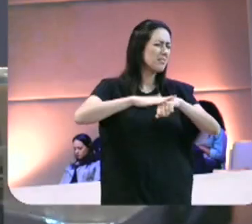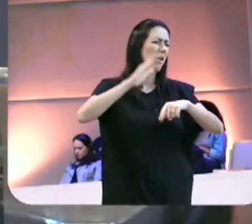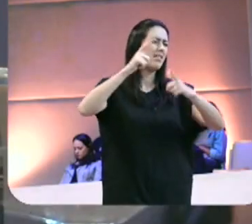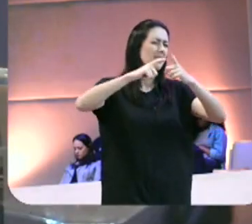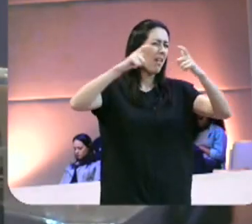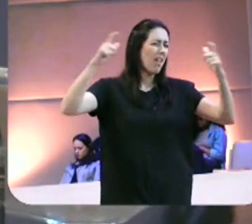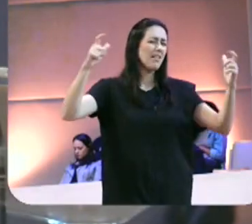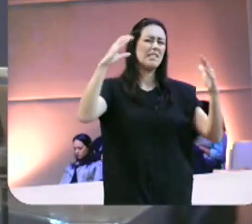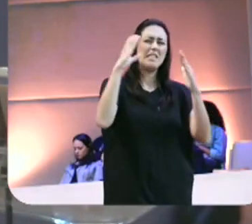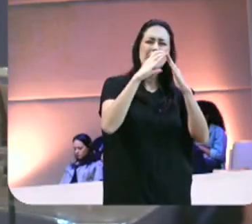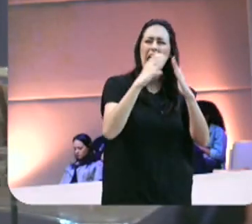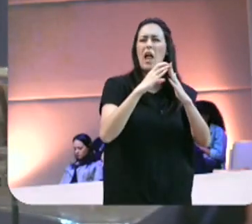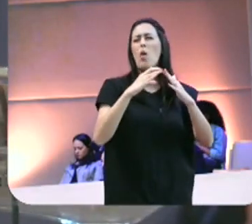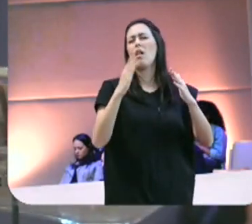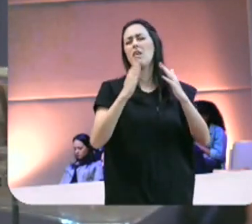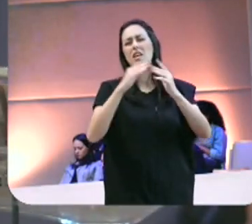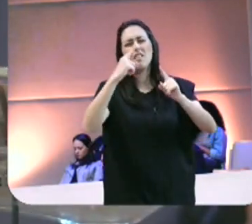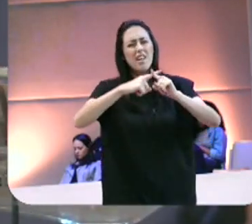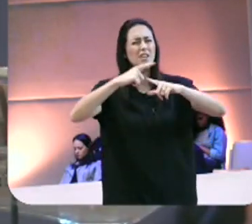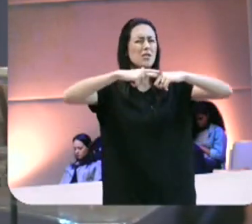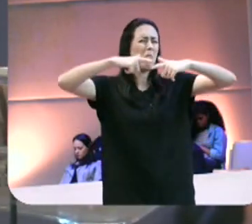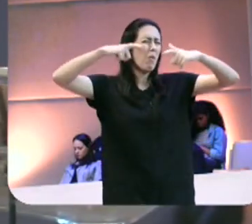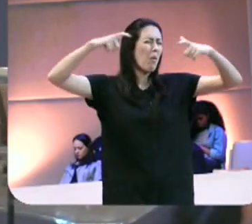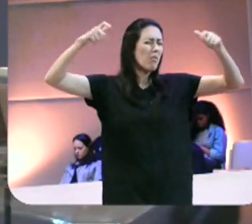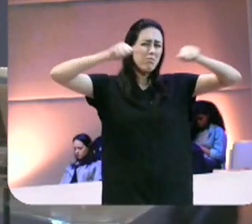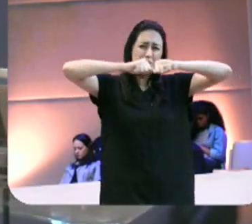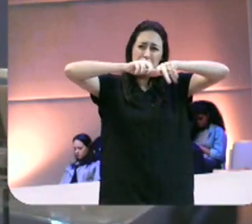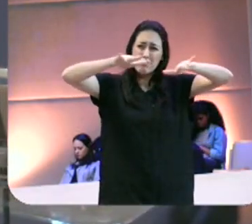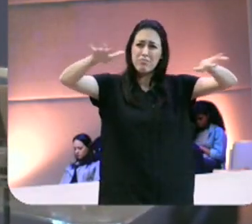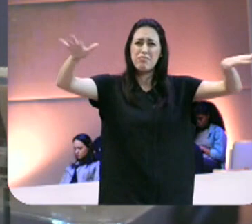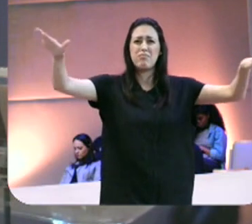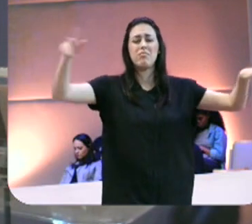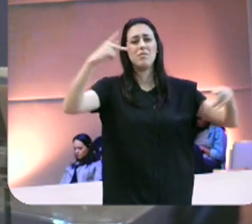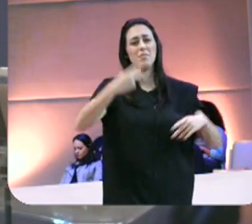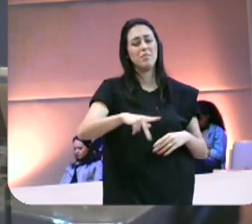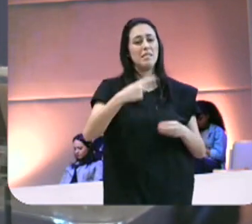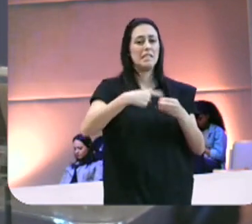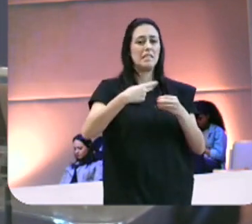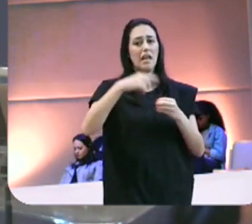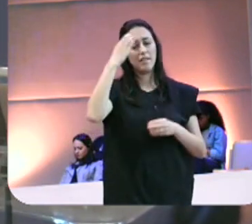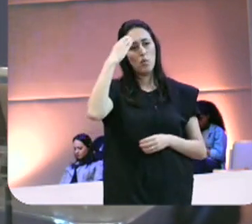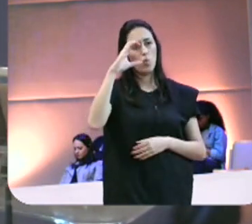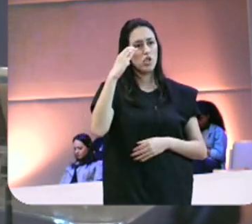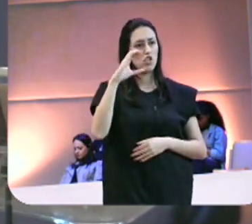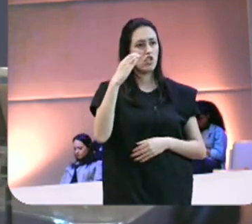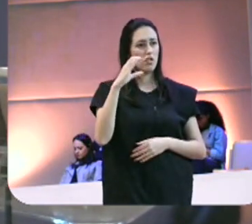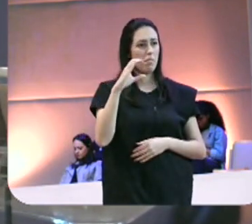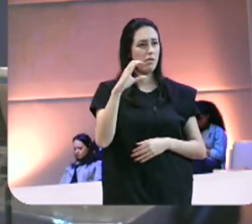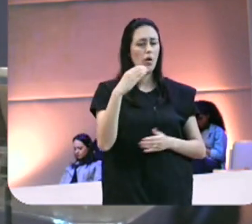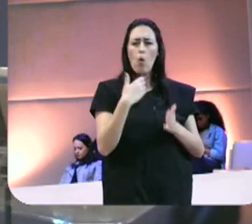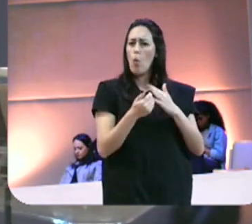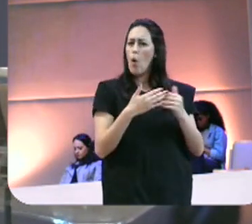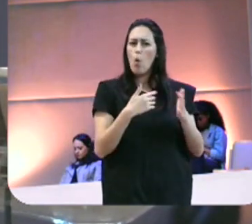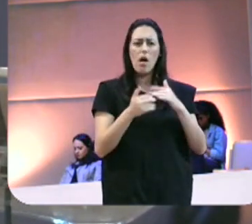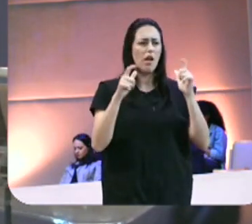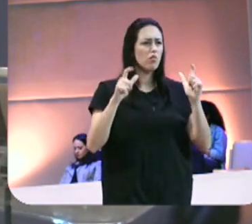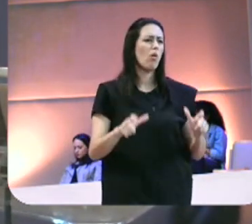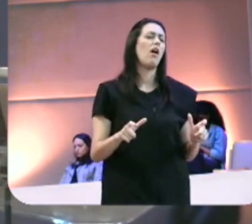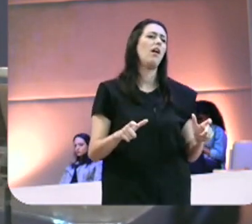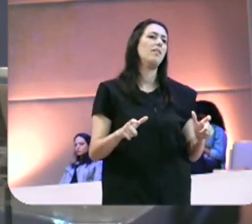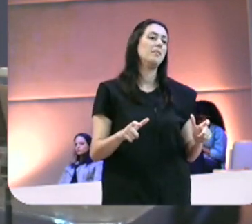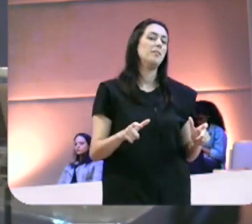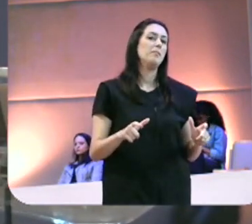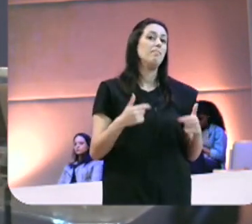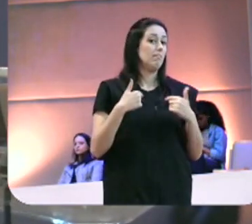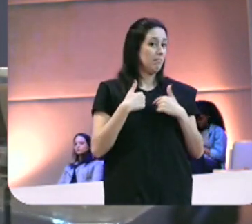discípulos, células, igrejas, e que o reino de Deus avance nesse lugar da nossa cidade, onde nós estamos, onde você tem influência. Eu